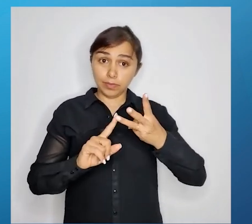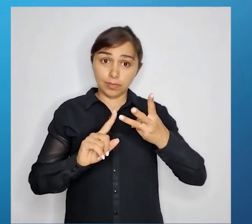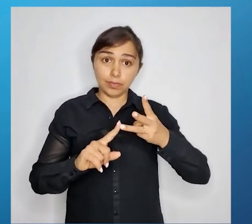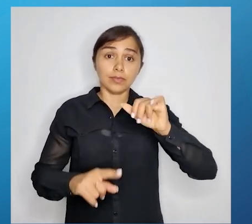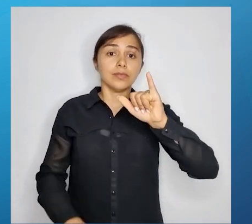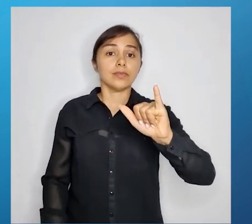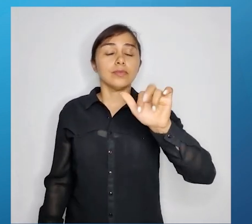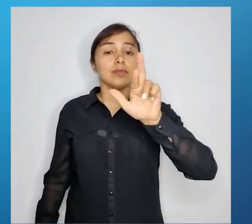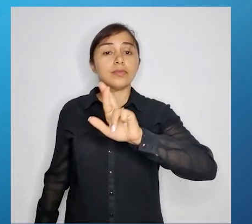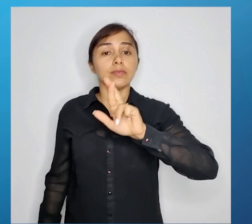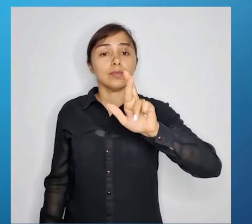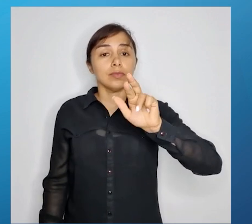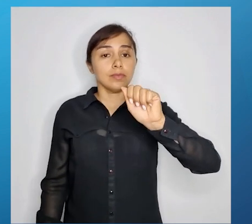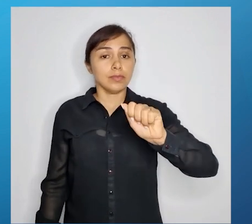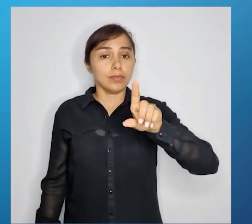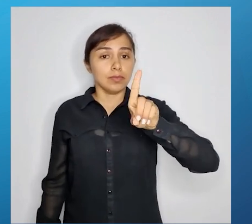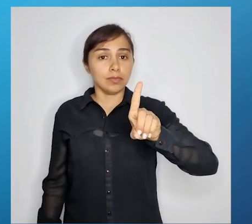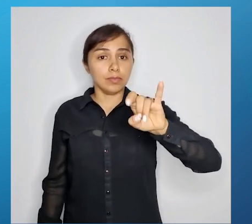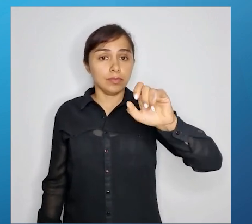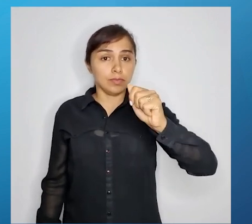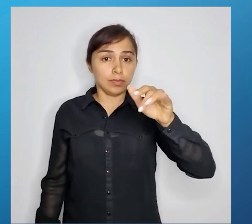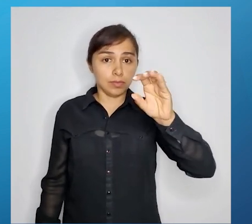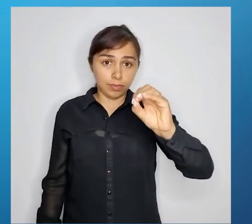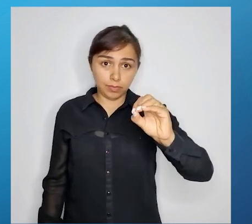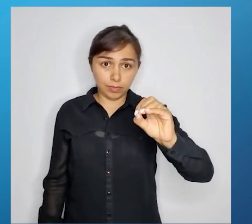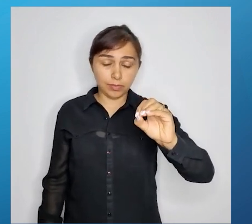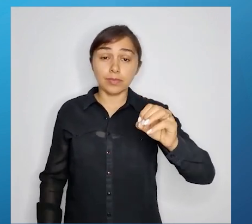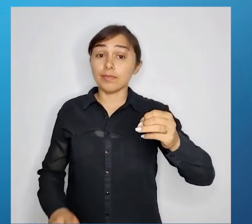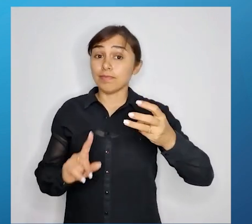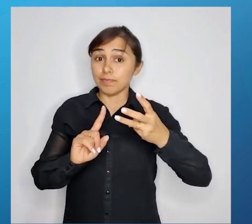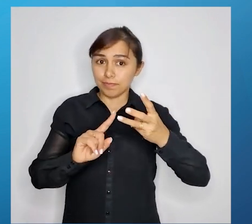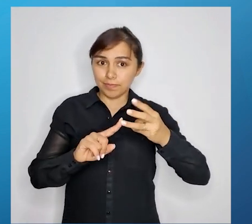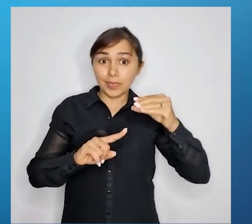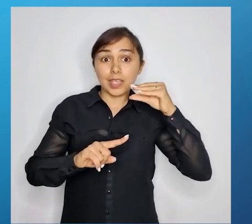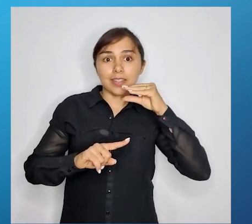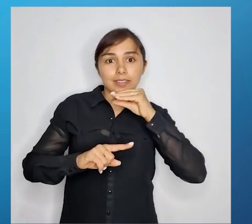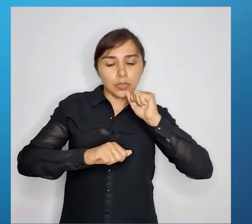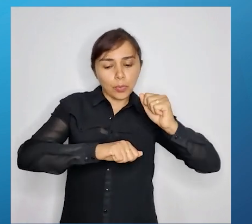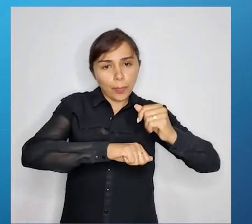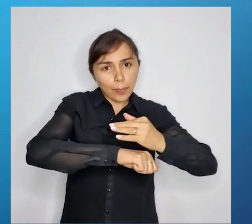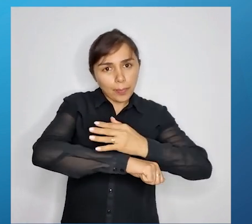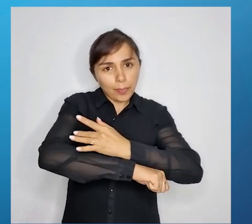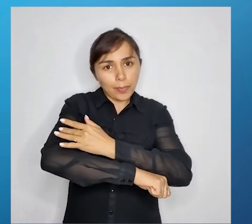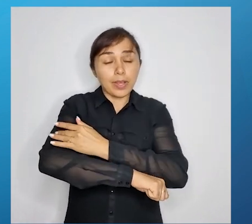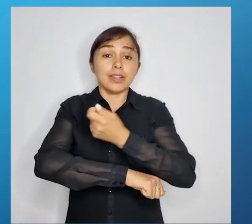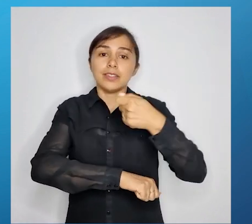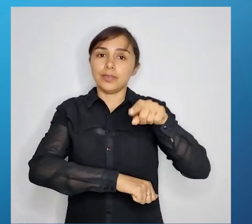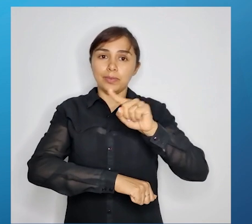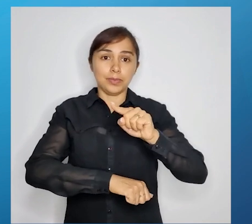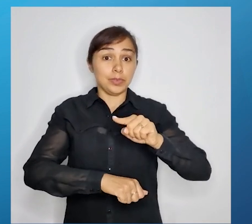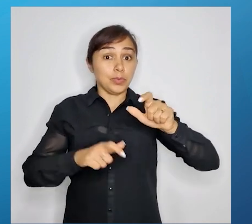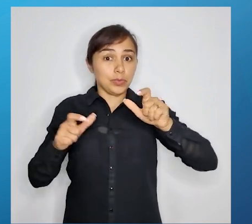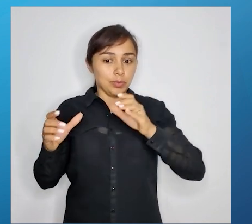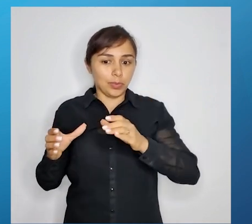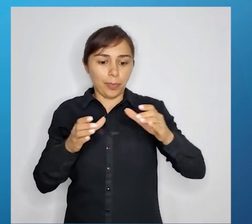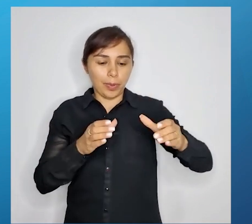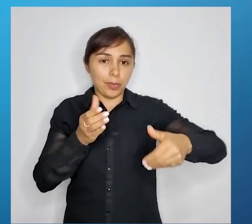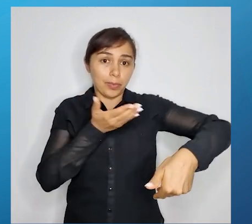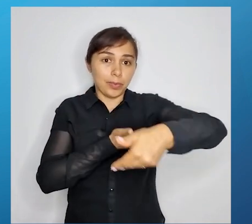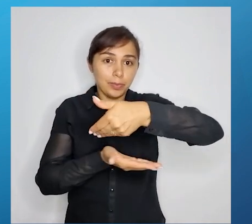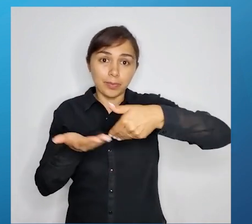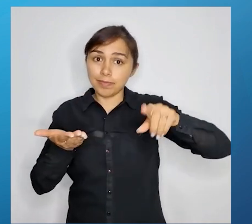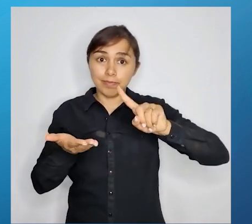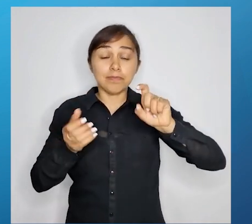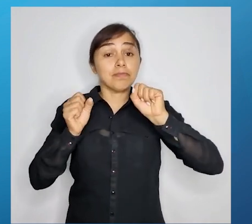Irradiação, terceiro tipo de troca de calor. Esse tipo de transmissão não necessita de meio para se propagar. ela pode se propagar